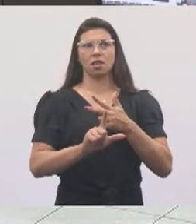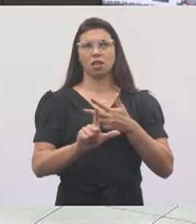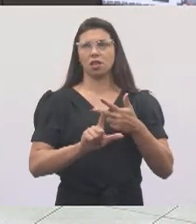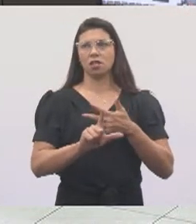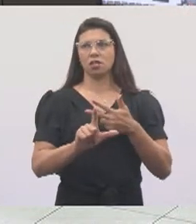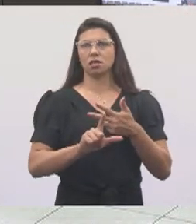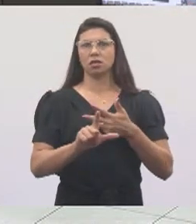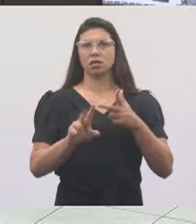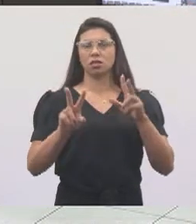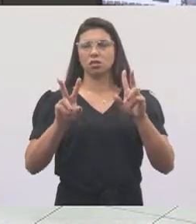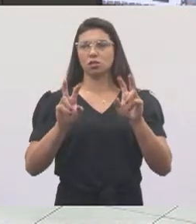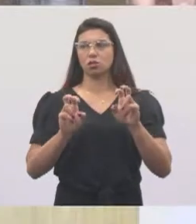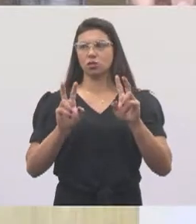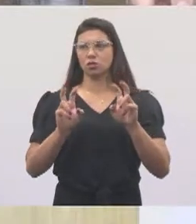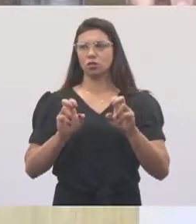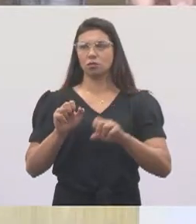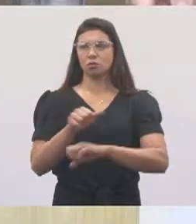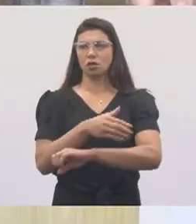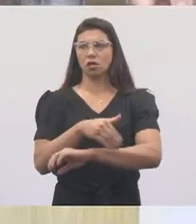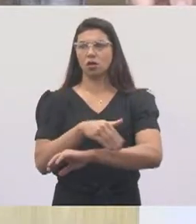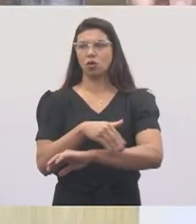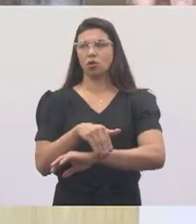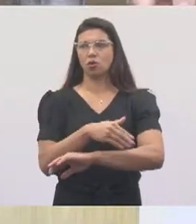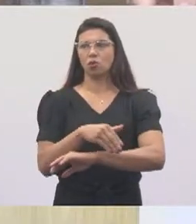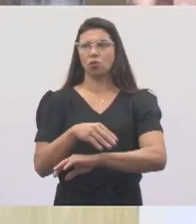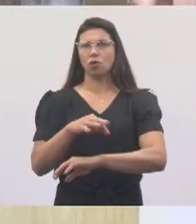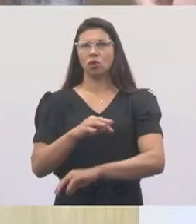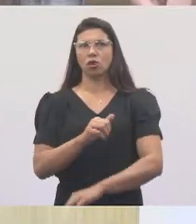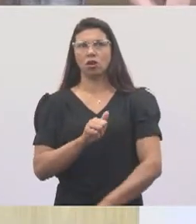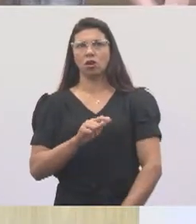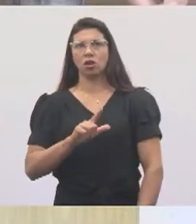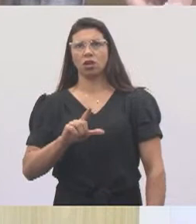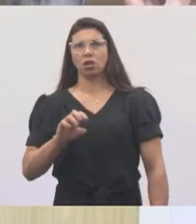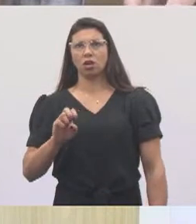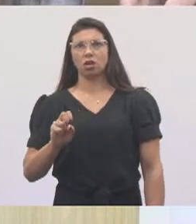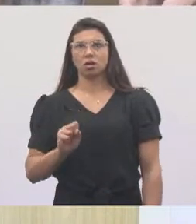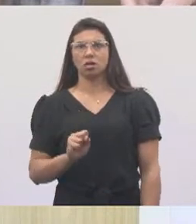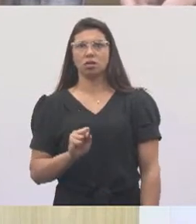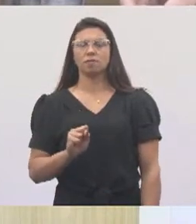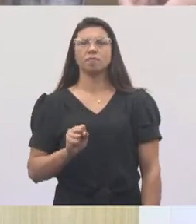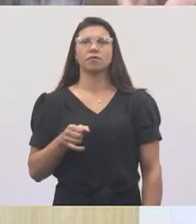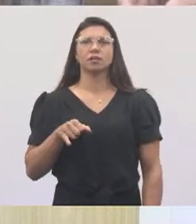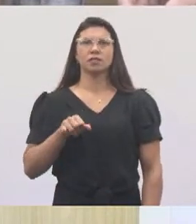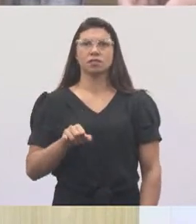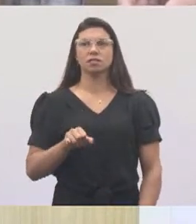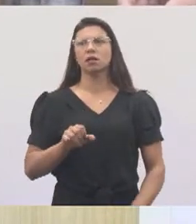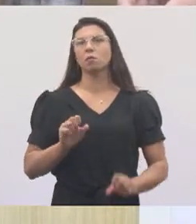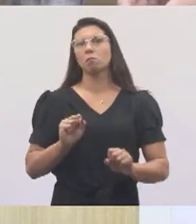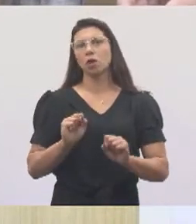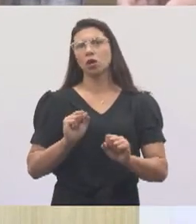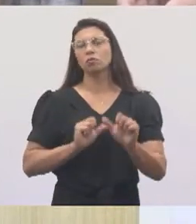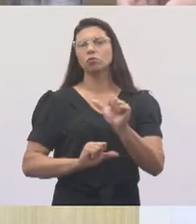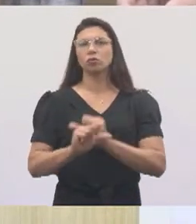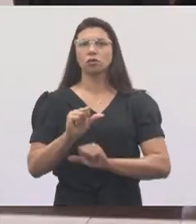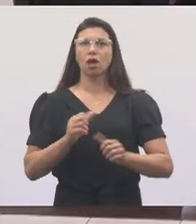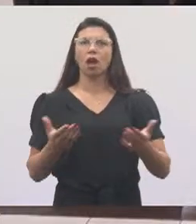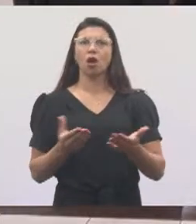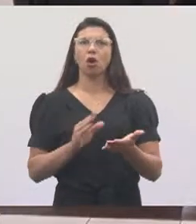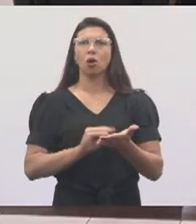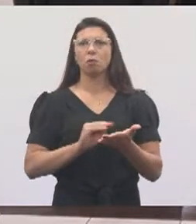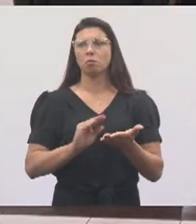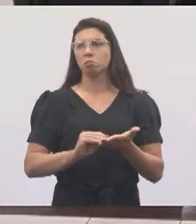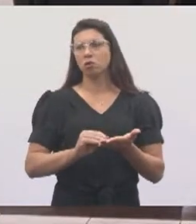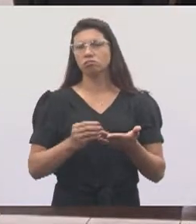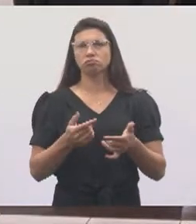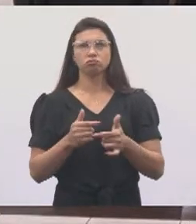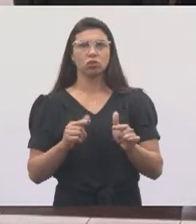dispõe sobre a denominação da rua Dr. Thales Prado Pinto. Consulto plenário se há alguma objeção em invertermos a pauta da ordem do dia. Não